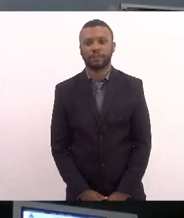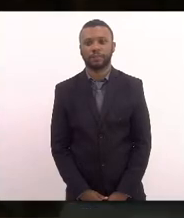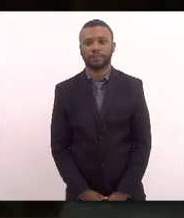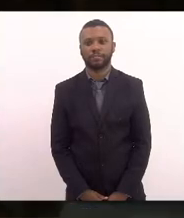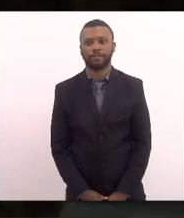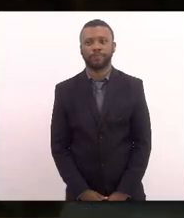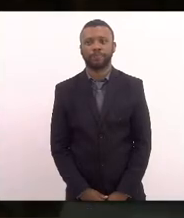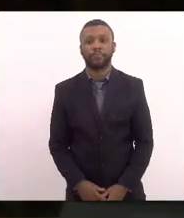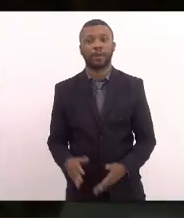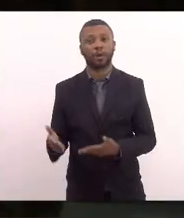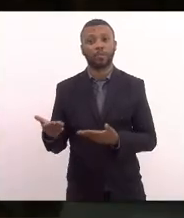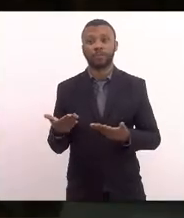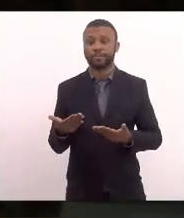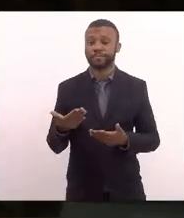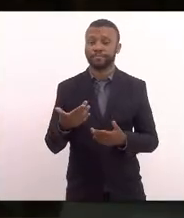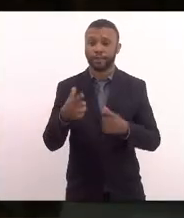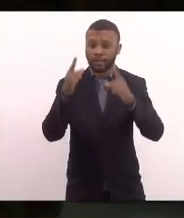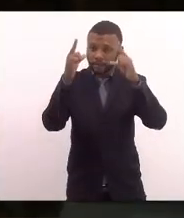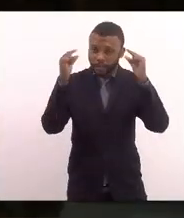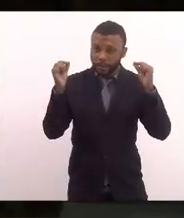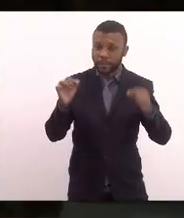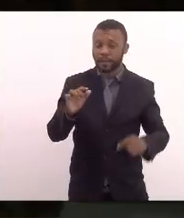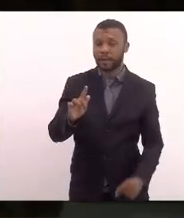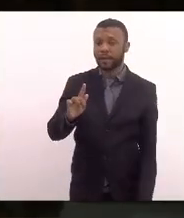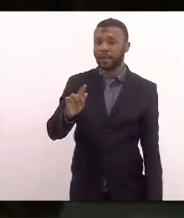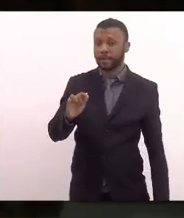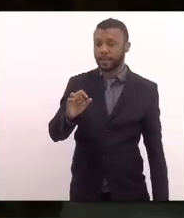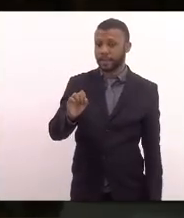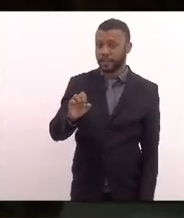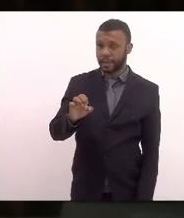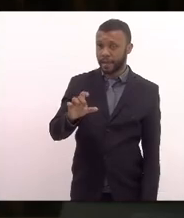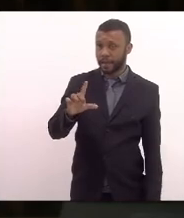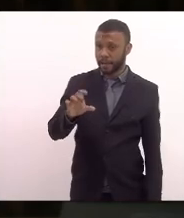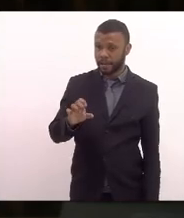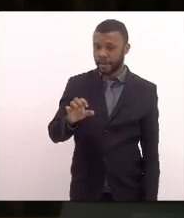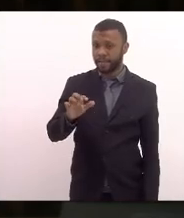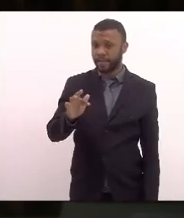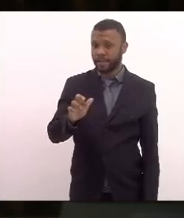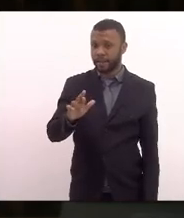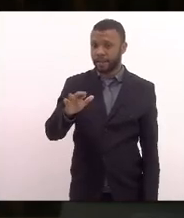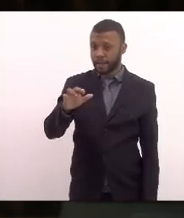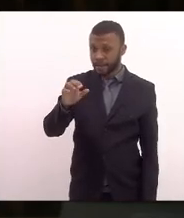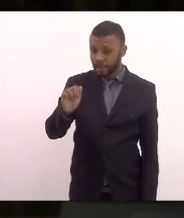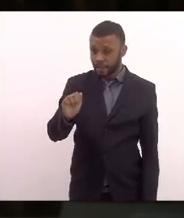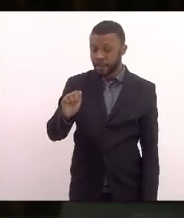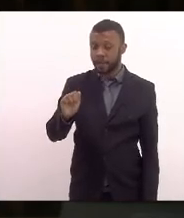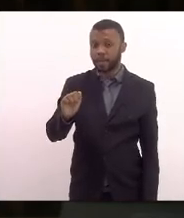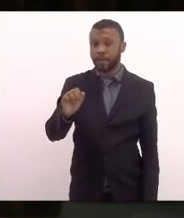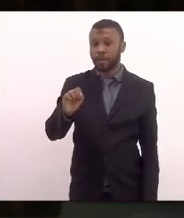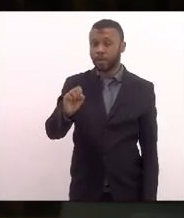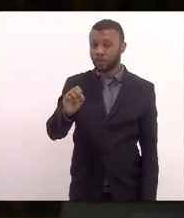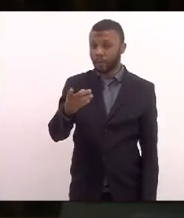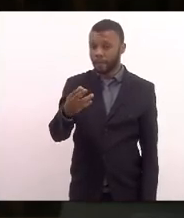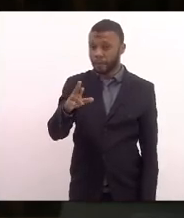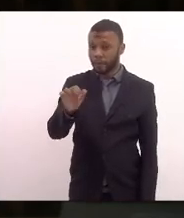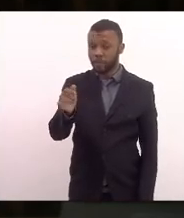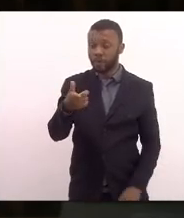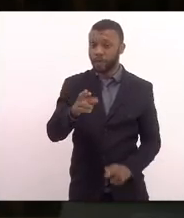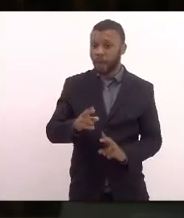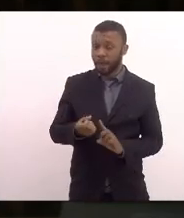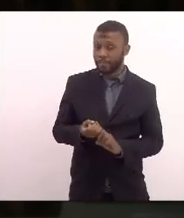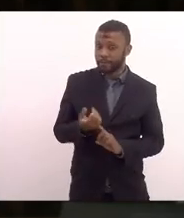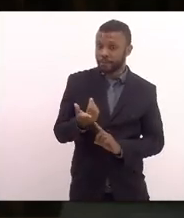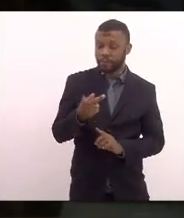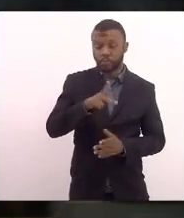Convidamos a enfermeira Gisele Ferreira Sobrinho, relatora do poema Sexo é Saúde, de autoria de Andréa